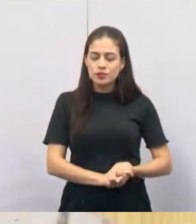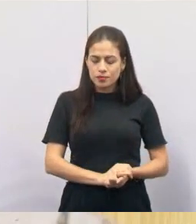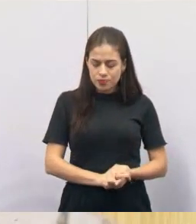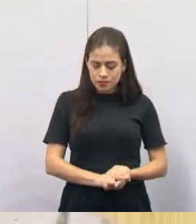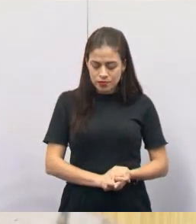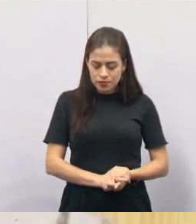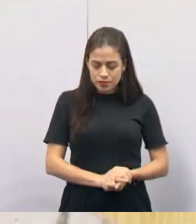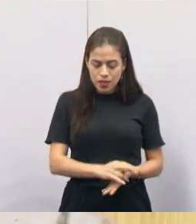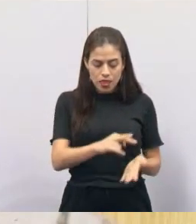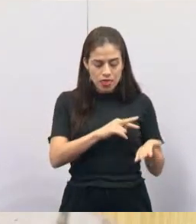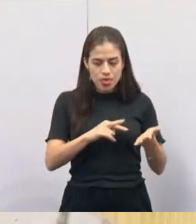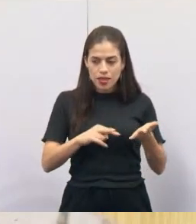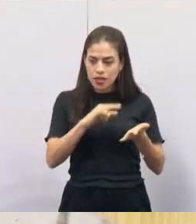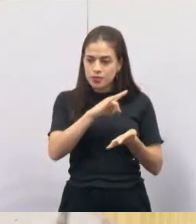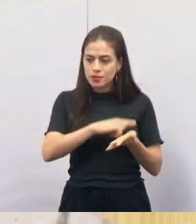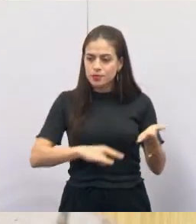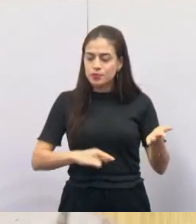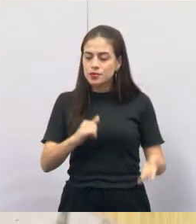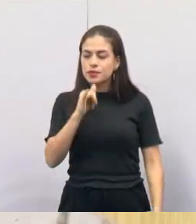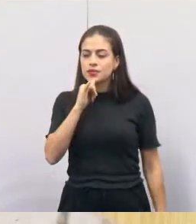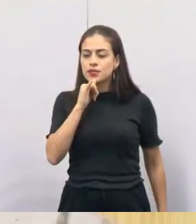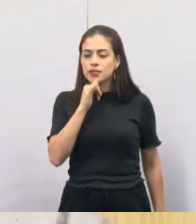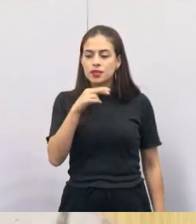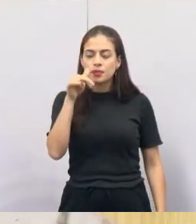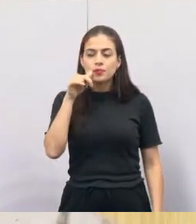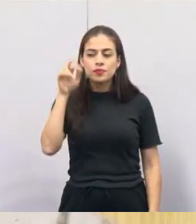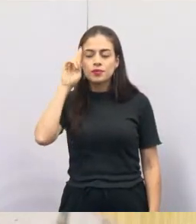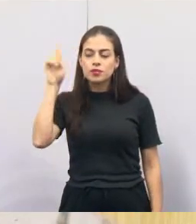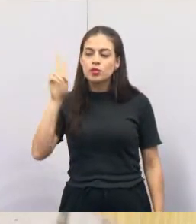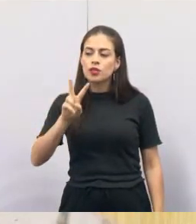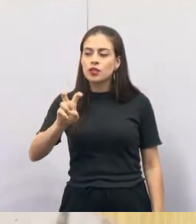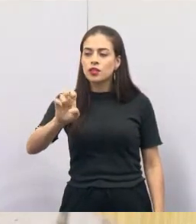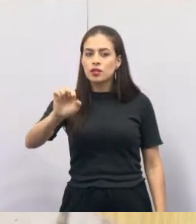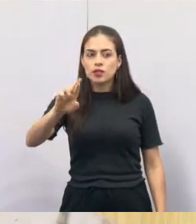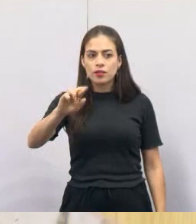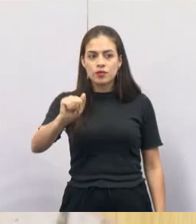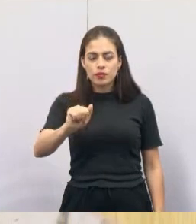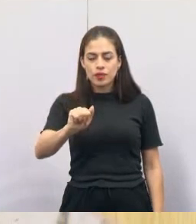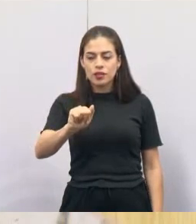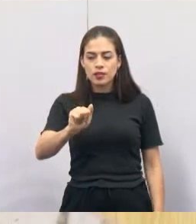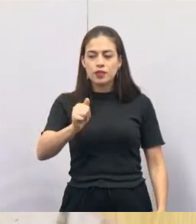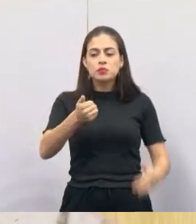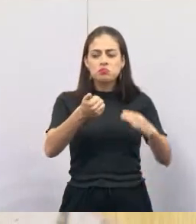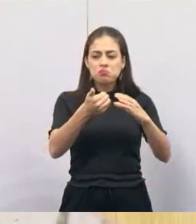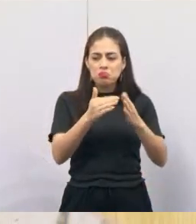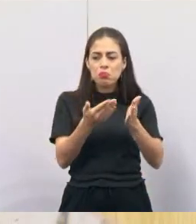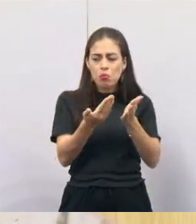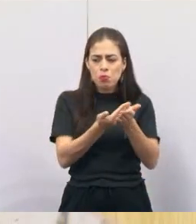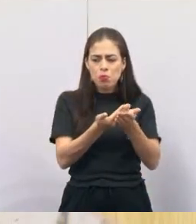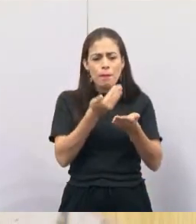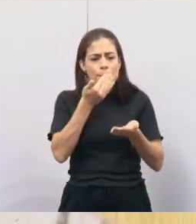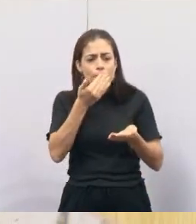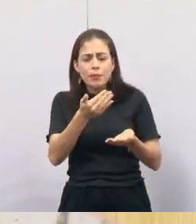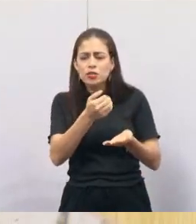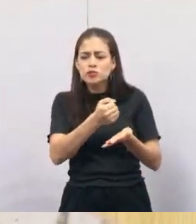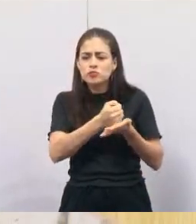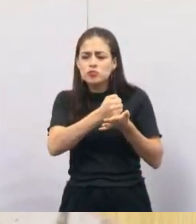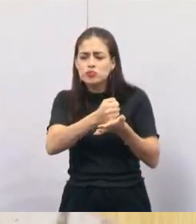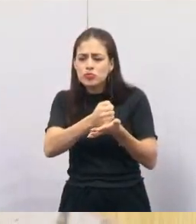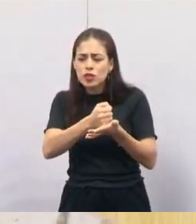por exemplo, a senhora Vera da Silva Ferreira, que deu entrada neste auxílio na